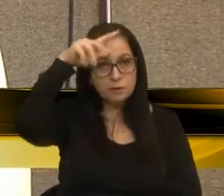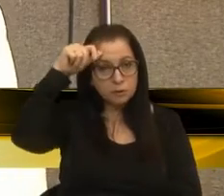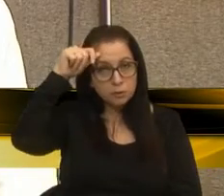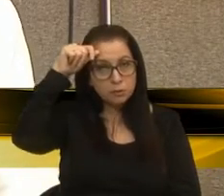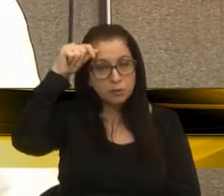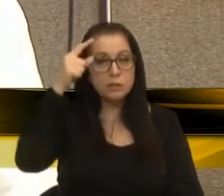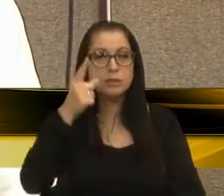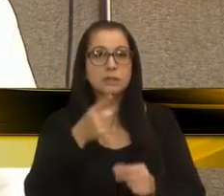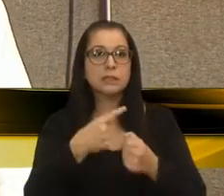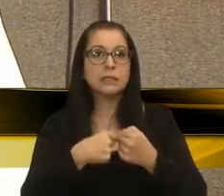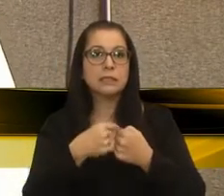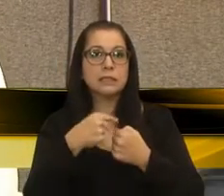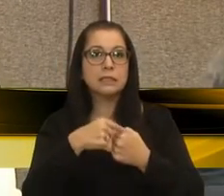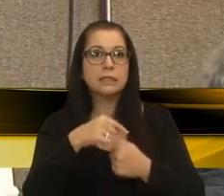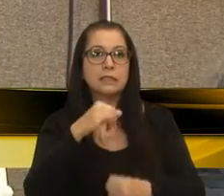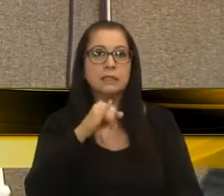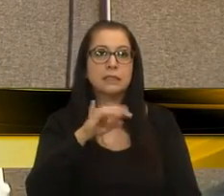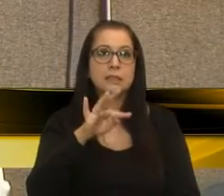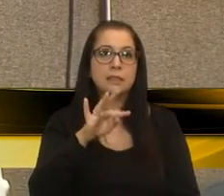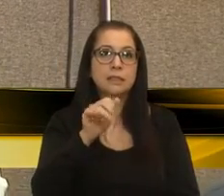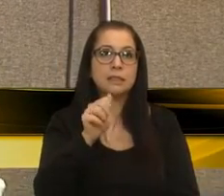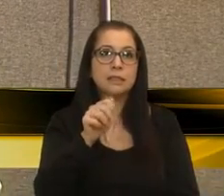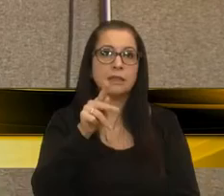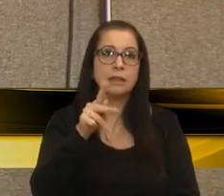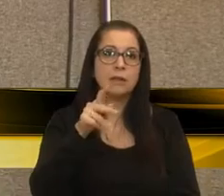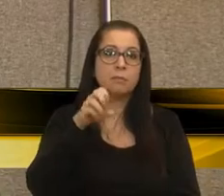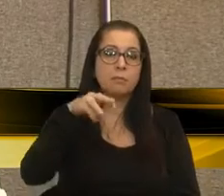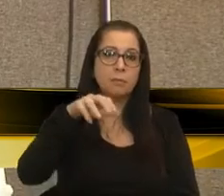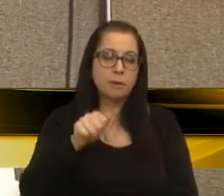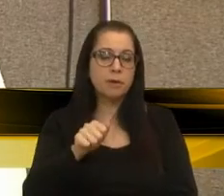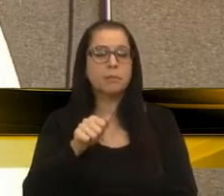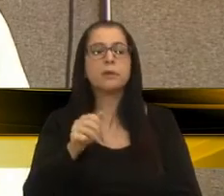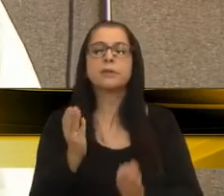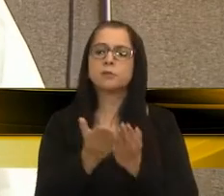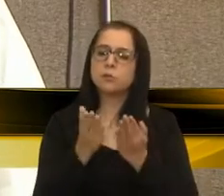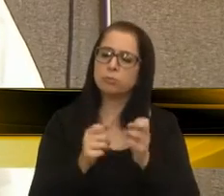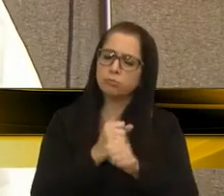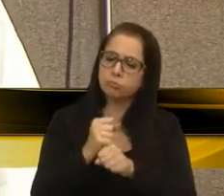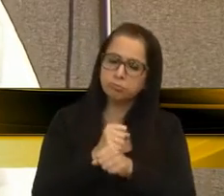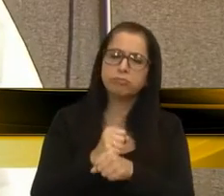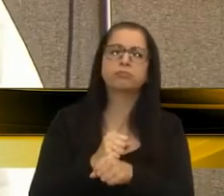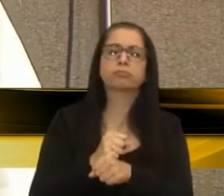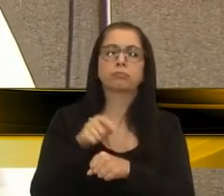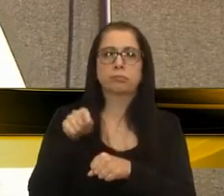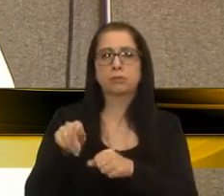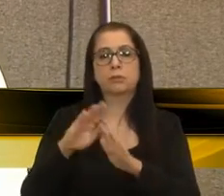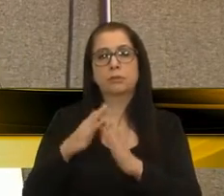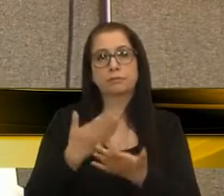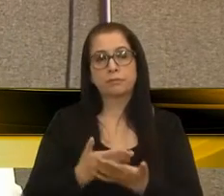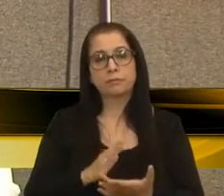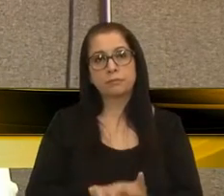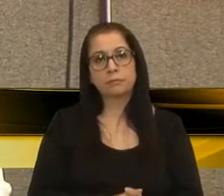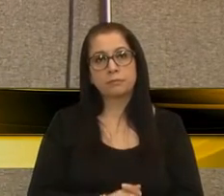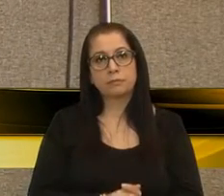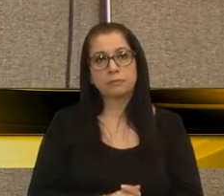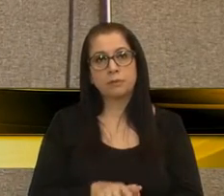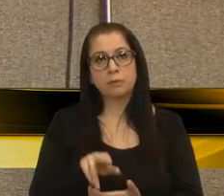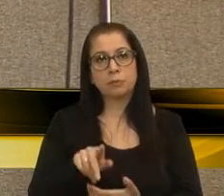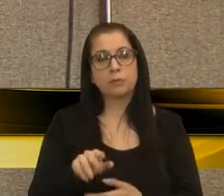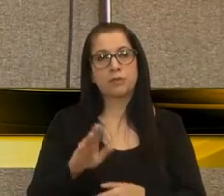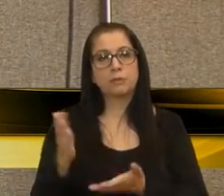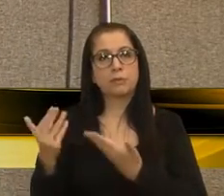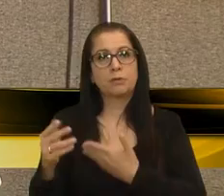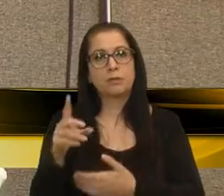da cidade de Itapema, Santa Catarina, estudou por muitos e muitos anos ali no Melvin Jones. Meu irmão mais